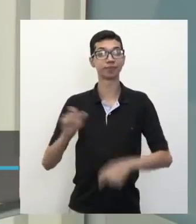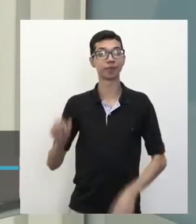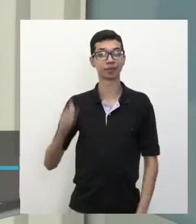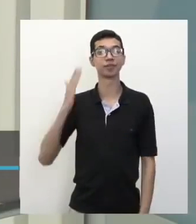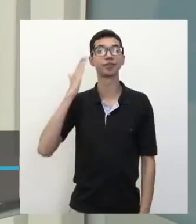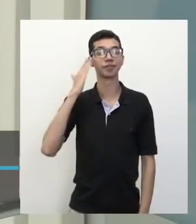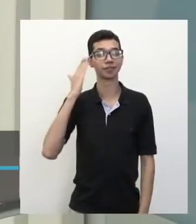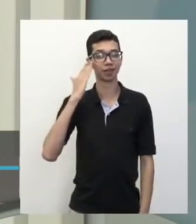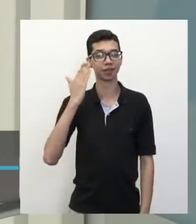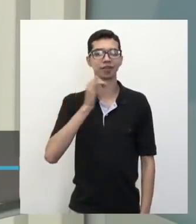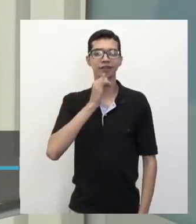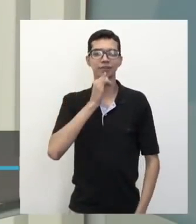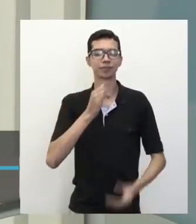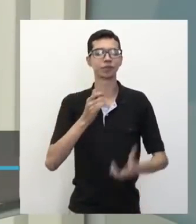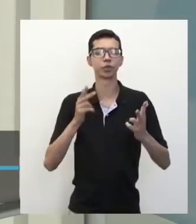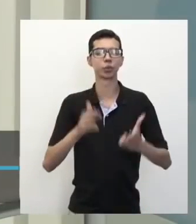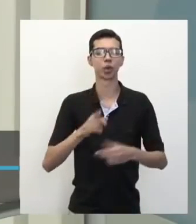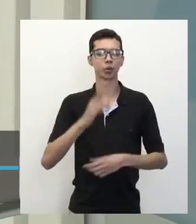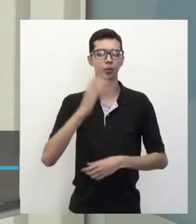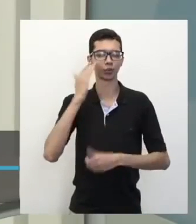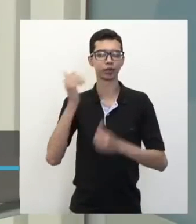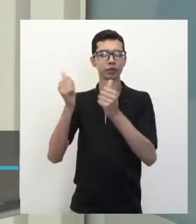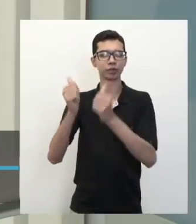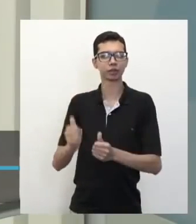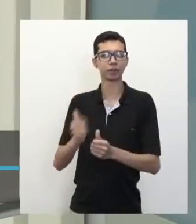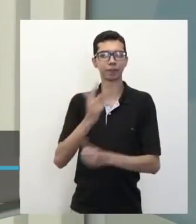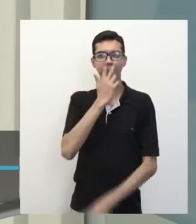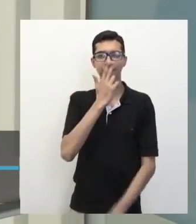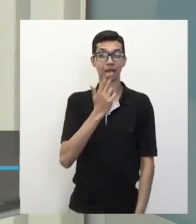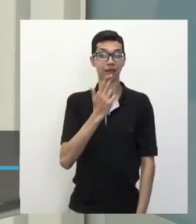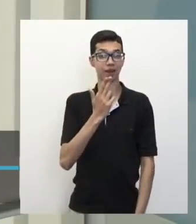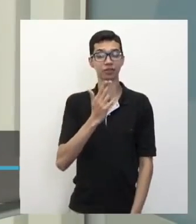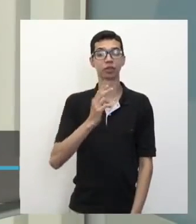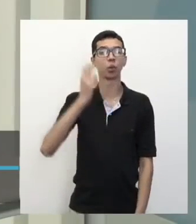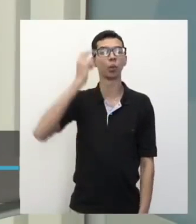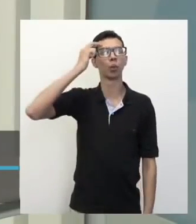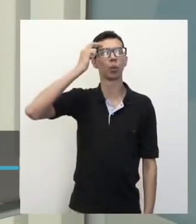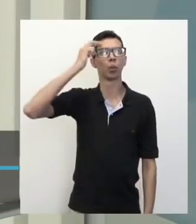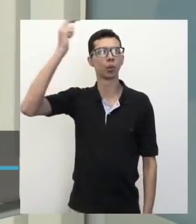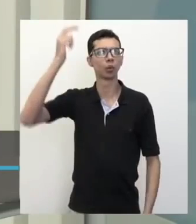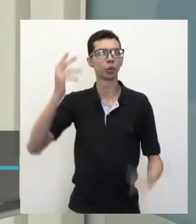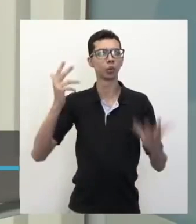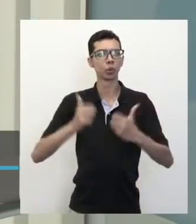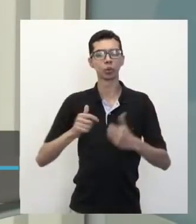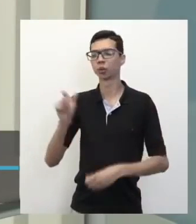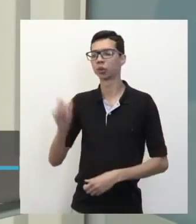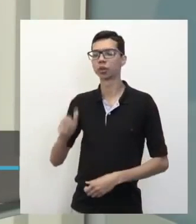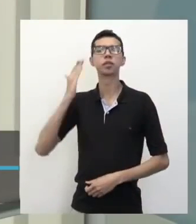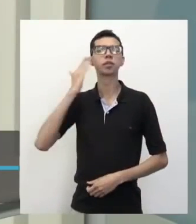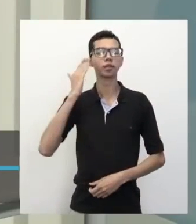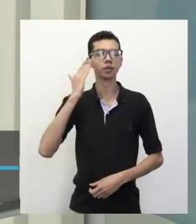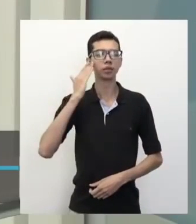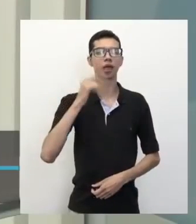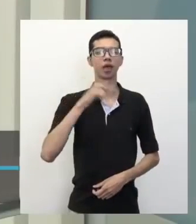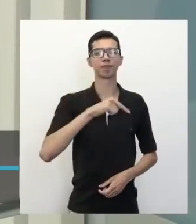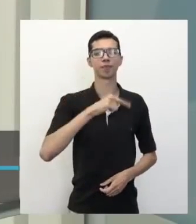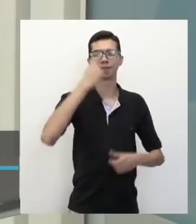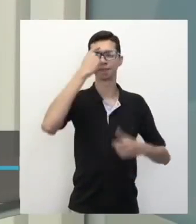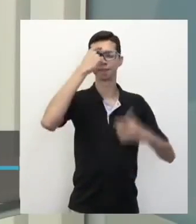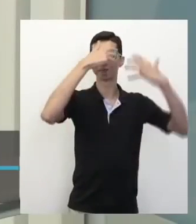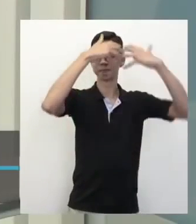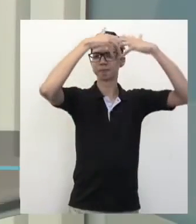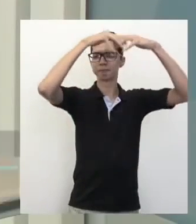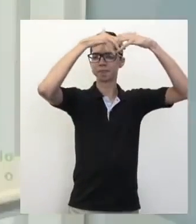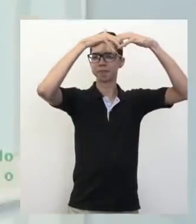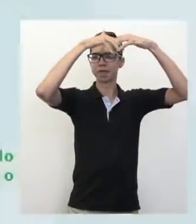entre aspas, como um deus aí, quando sabe, né? O onisciente é porque ele sabe o que ela pensa, o que ela sente, certo? A segunda